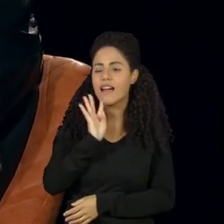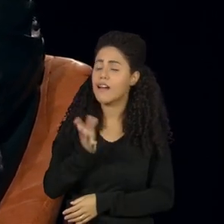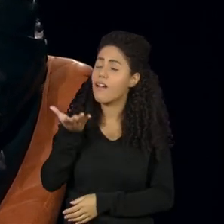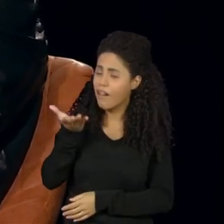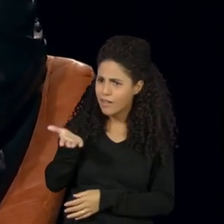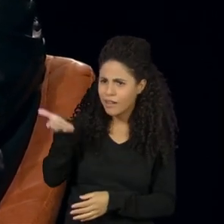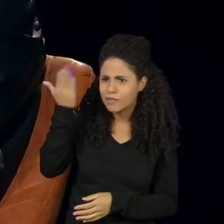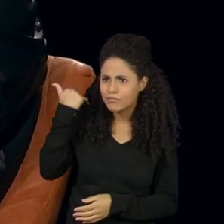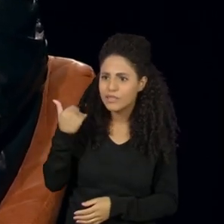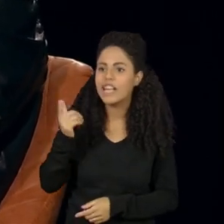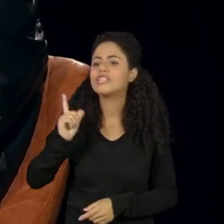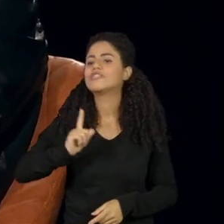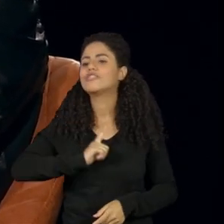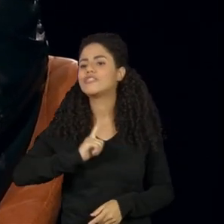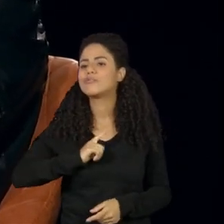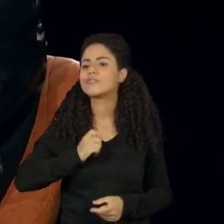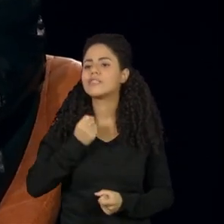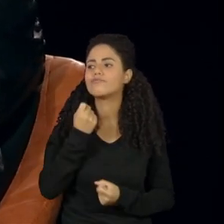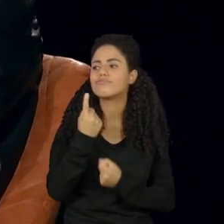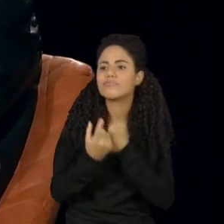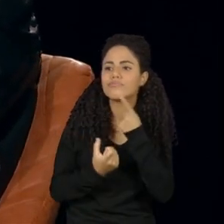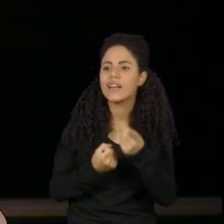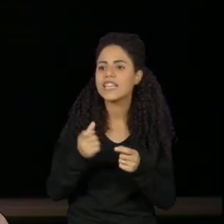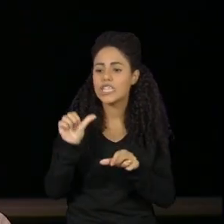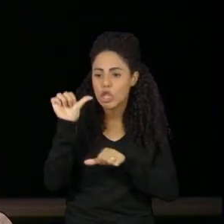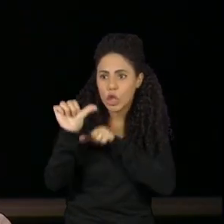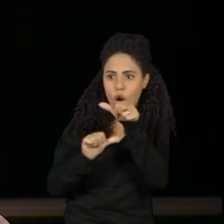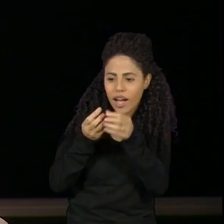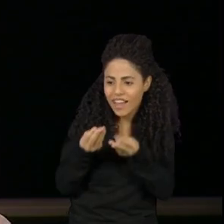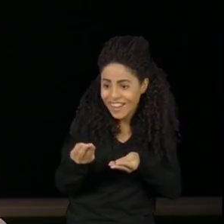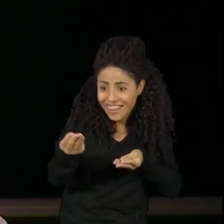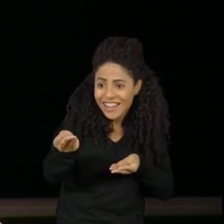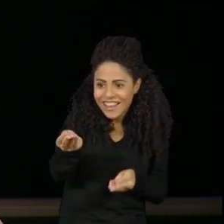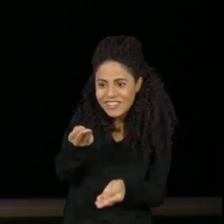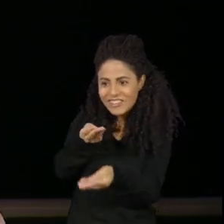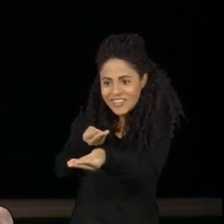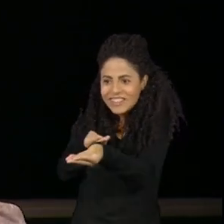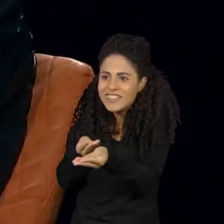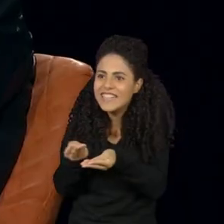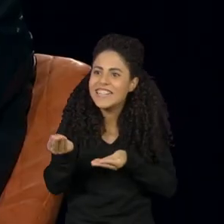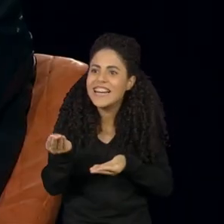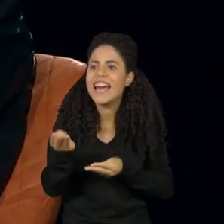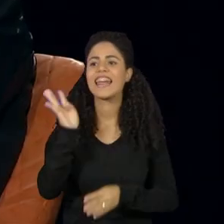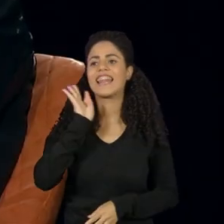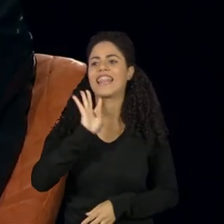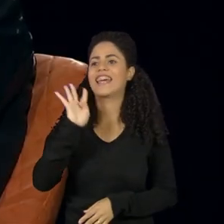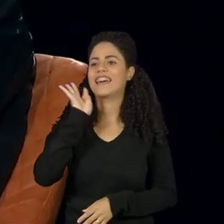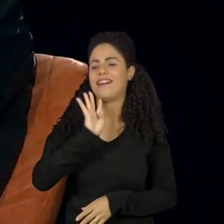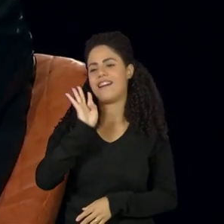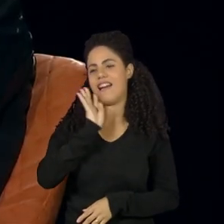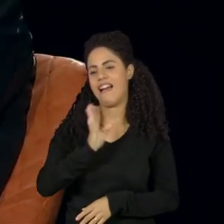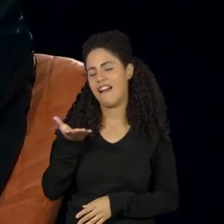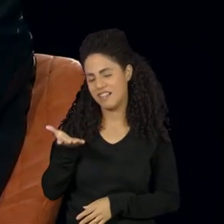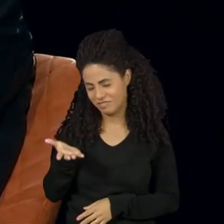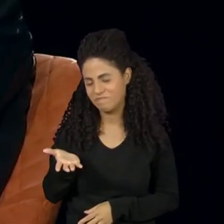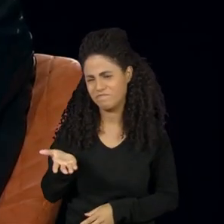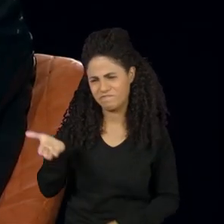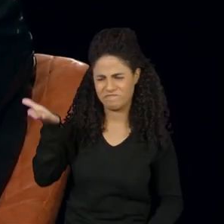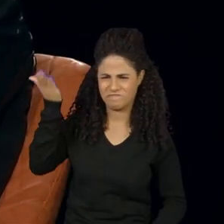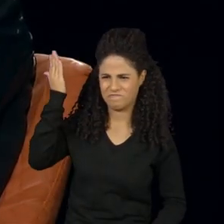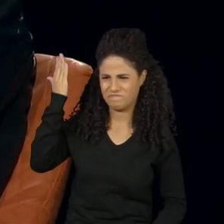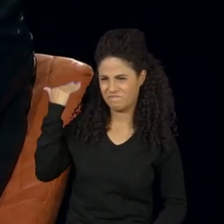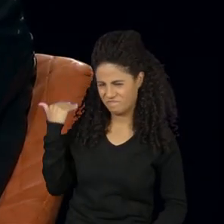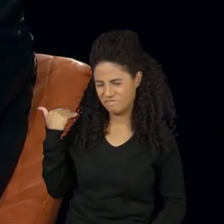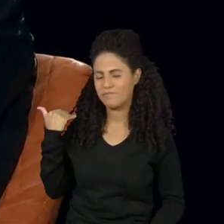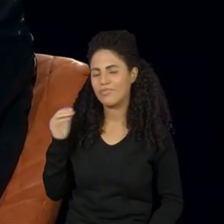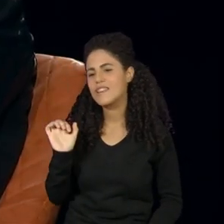Então, você tinha um gibi raro, você conseguia trocar por três outros. Né? Era muito legal essa coisa de troca de